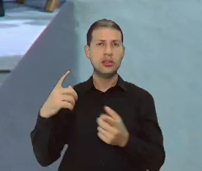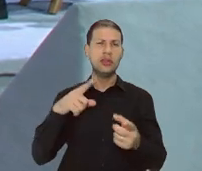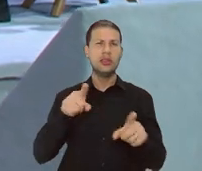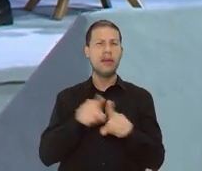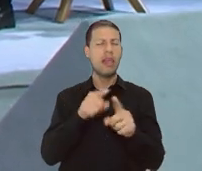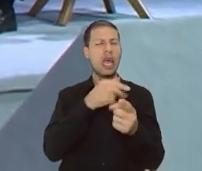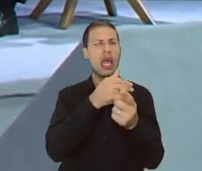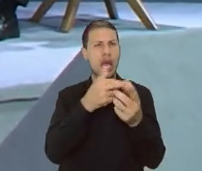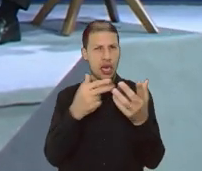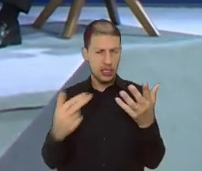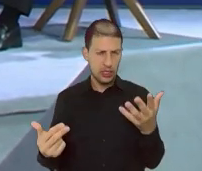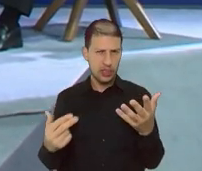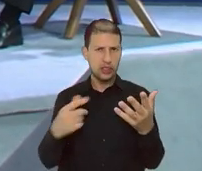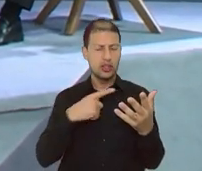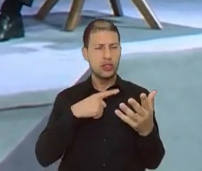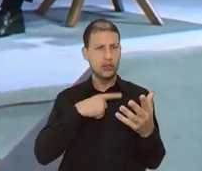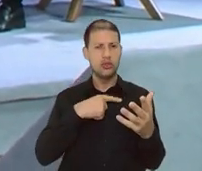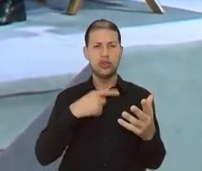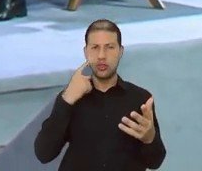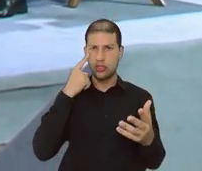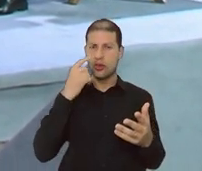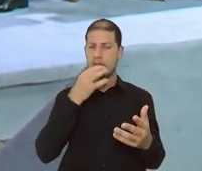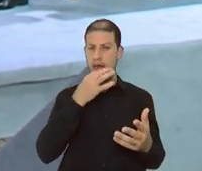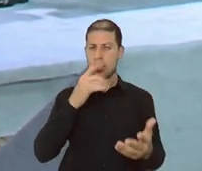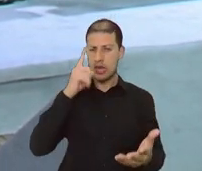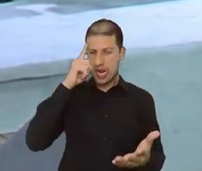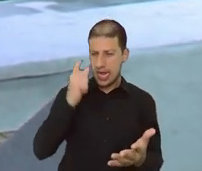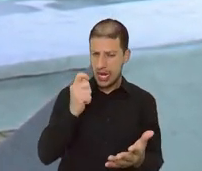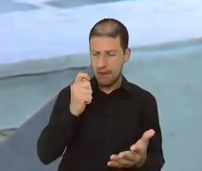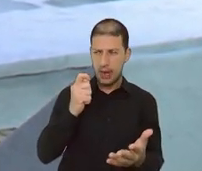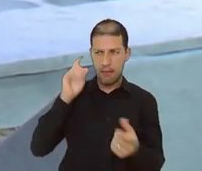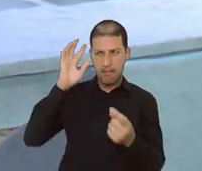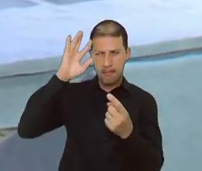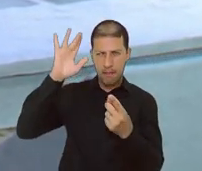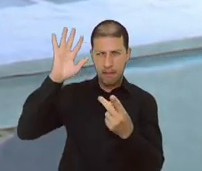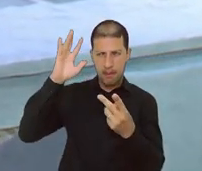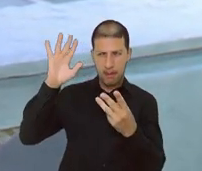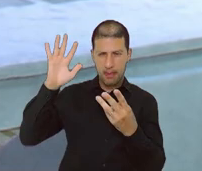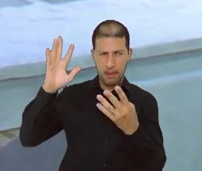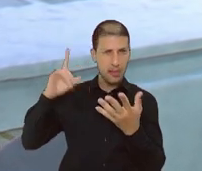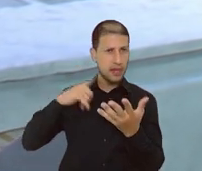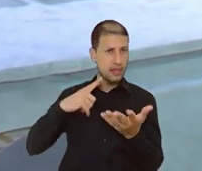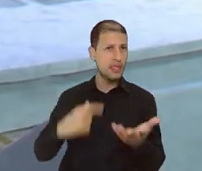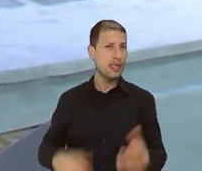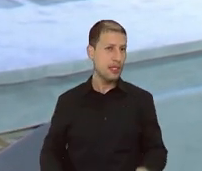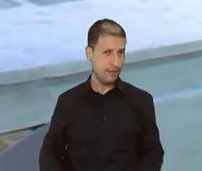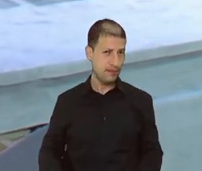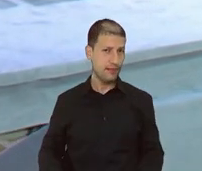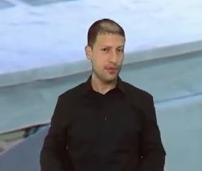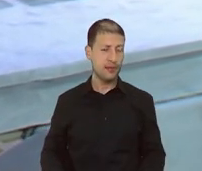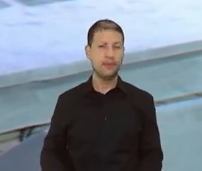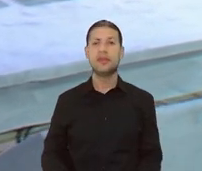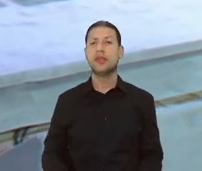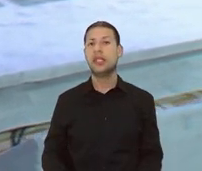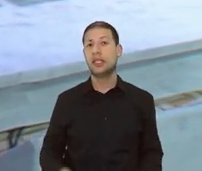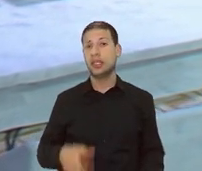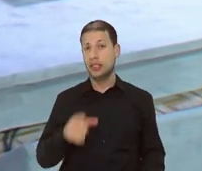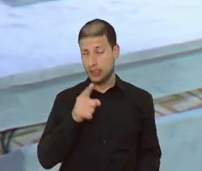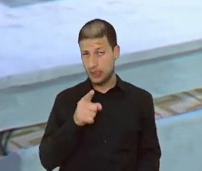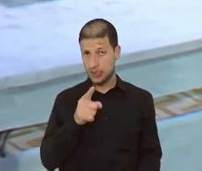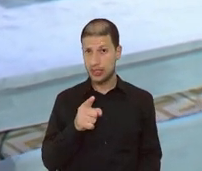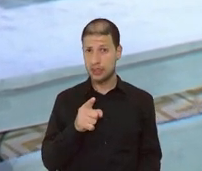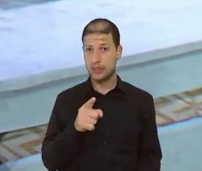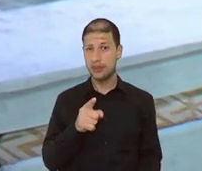tem leva em consideração no momento do investimento e usando cada tipo de veículo Então acho que aqui é um